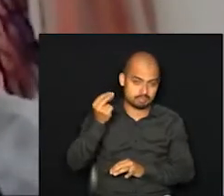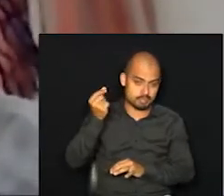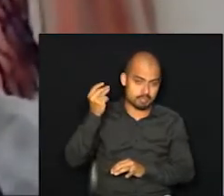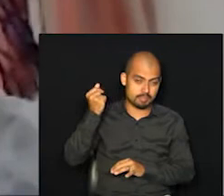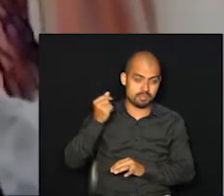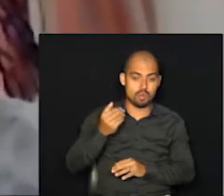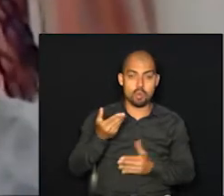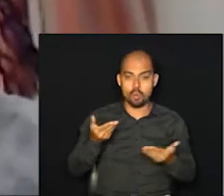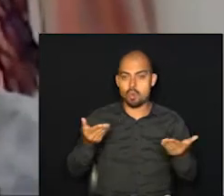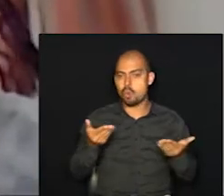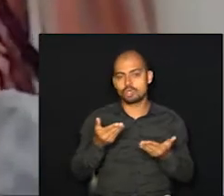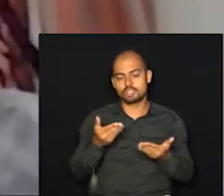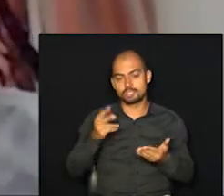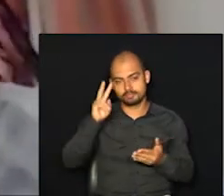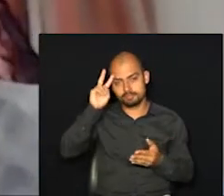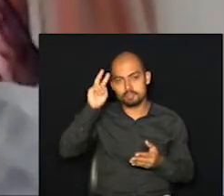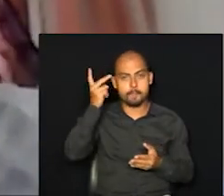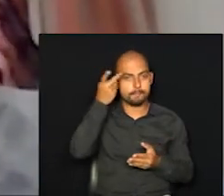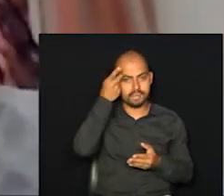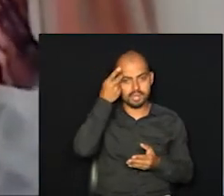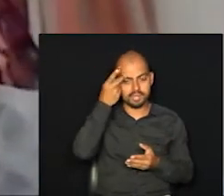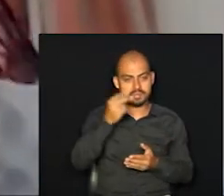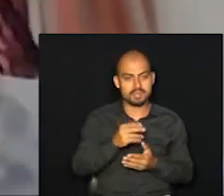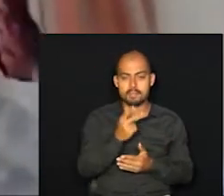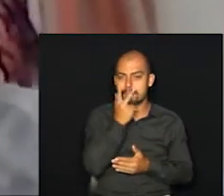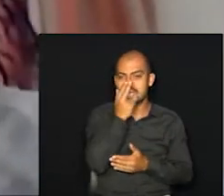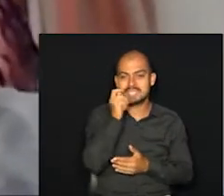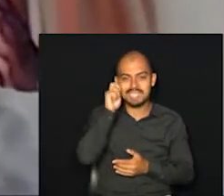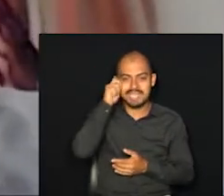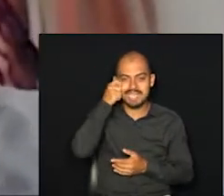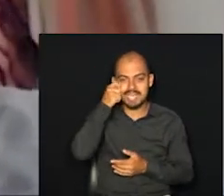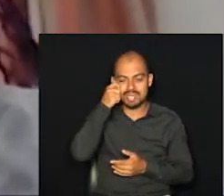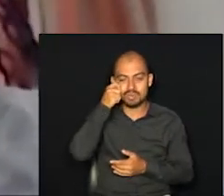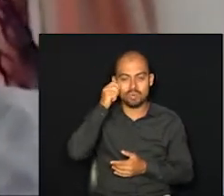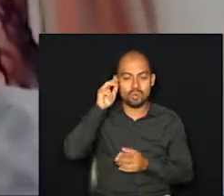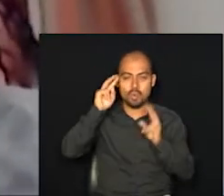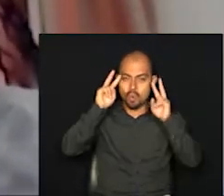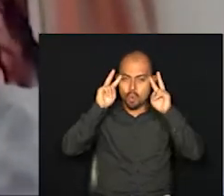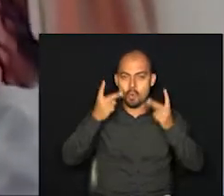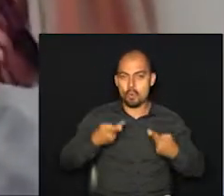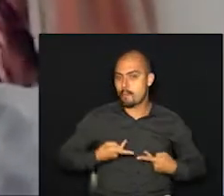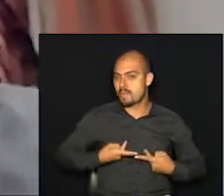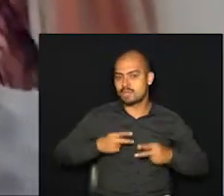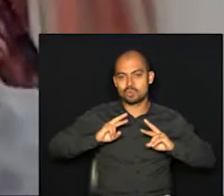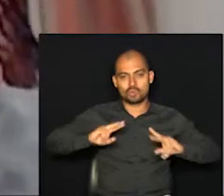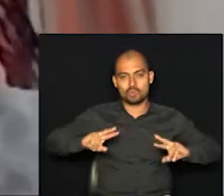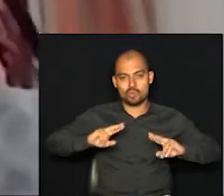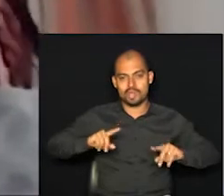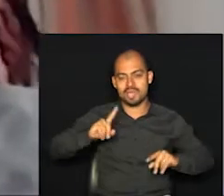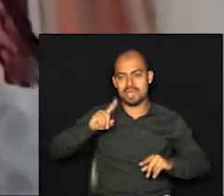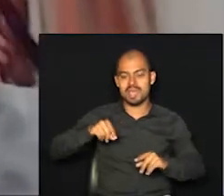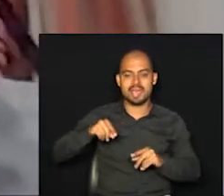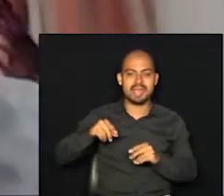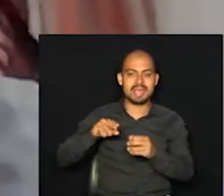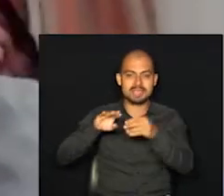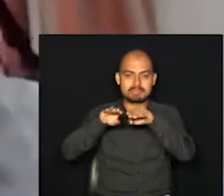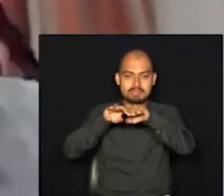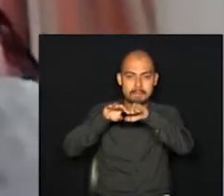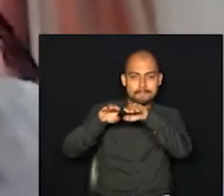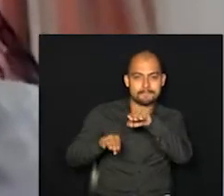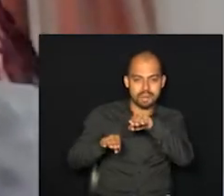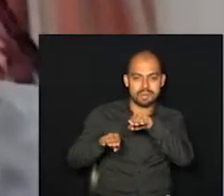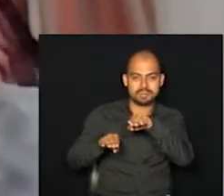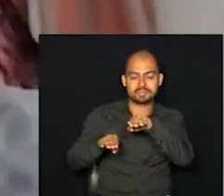que as pessoas pensem assim, que o negro não é um ser humano normal. É visto como uma anormalidade. Você ser negro, você